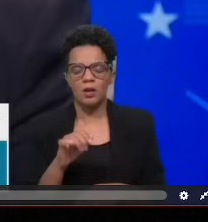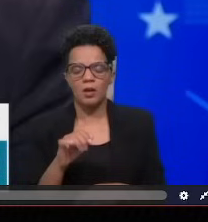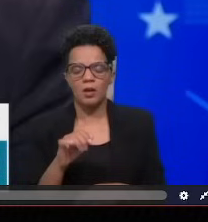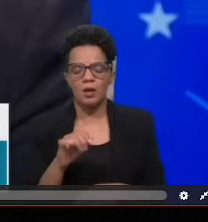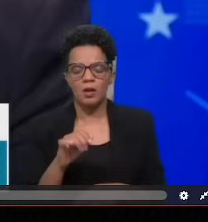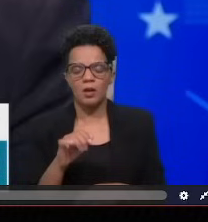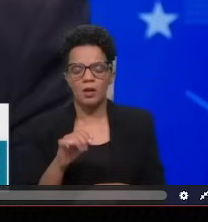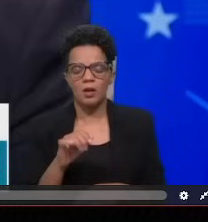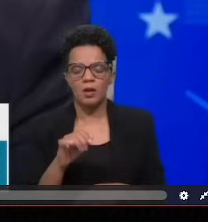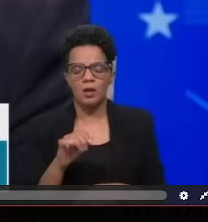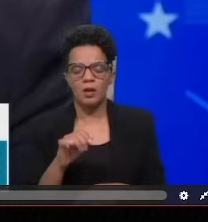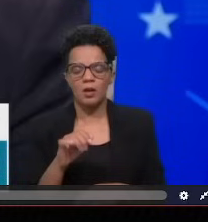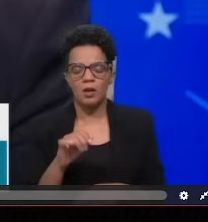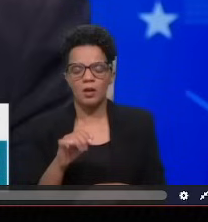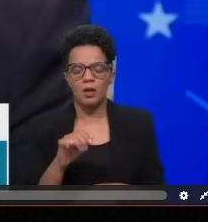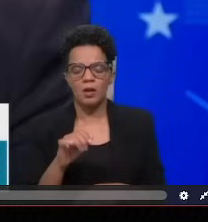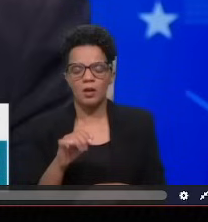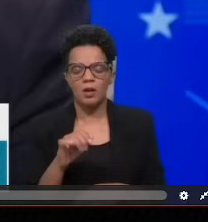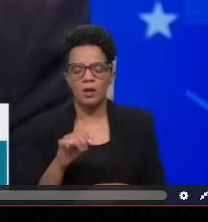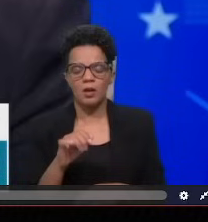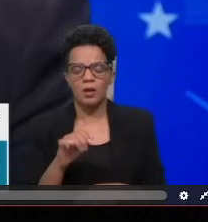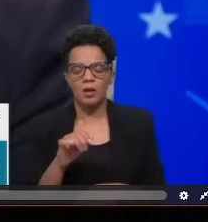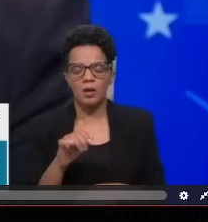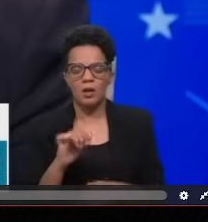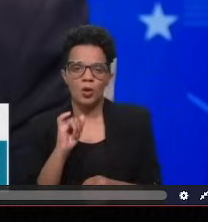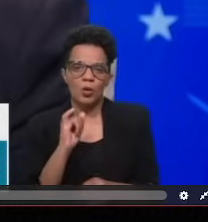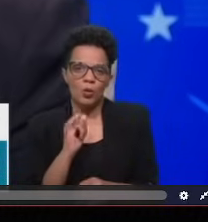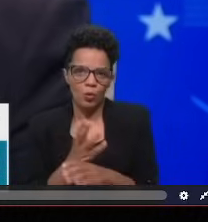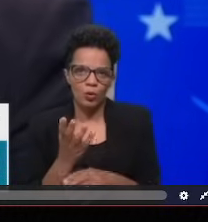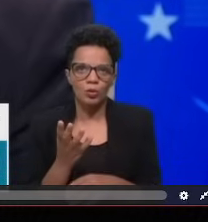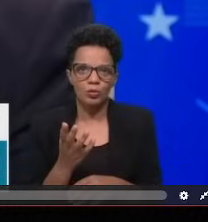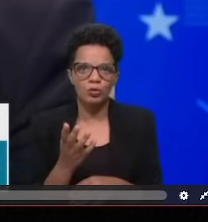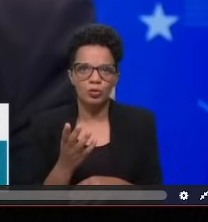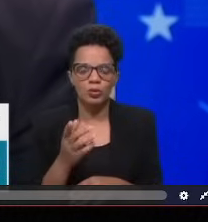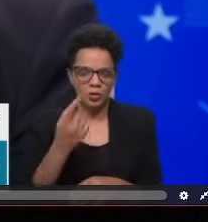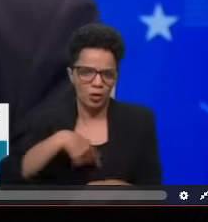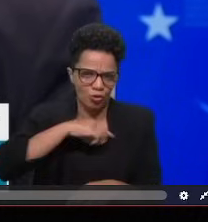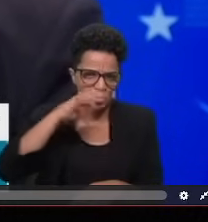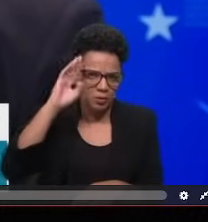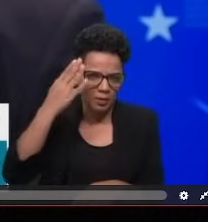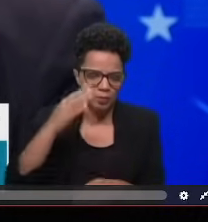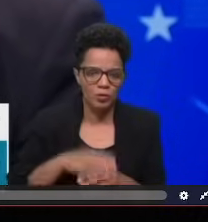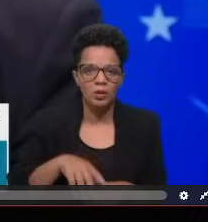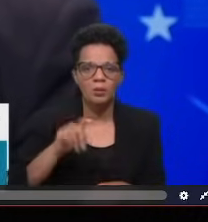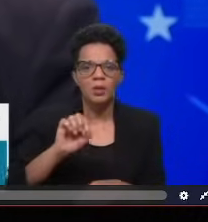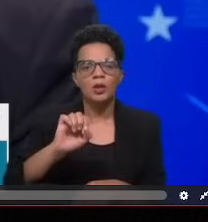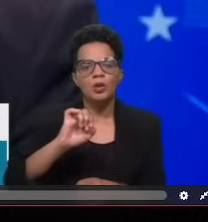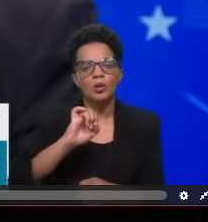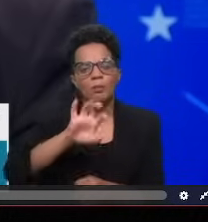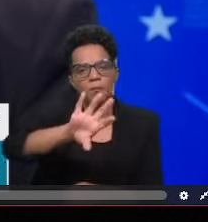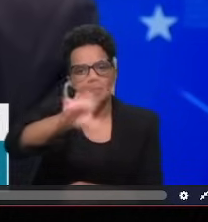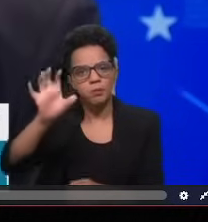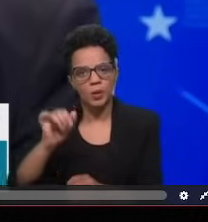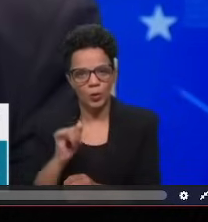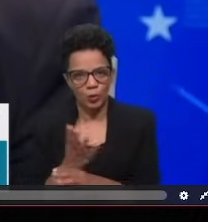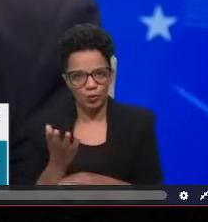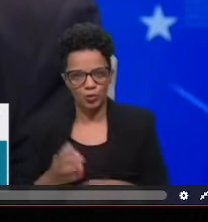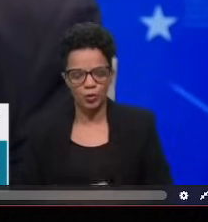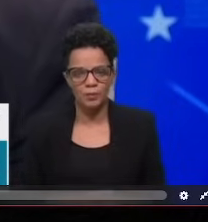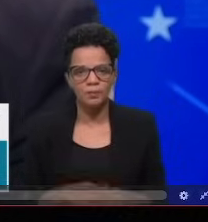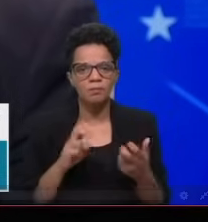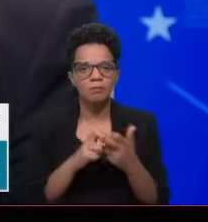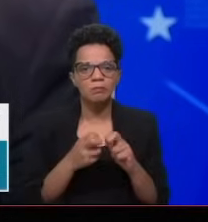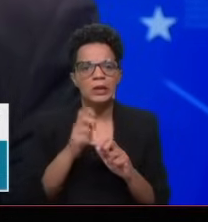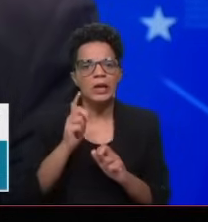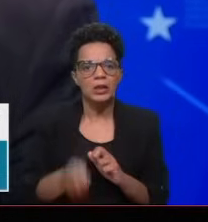a curto prazo tu a curto prazo precisas de imigrantes Sim nós sabemos que S de outras nacionalidades eh Portanto o problema não